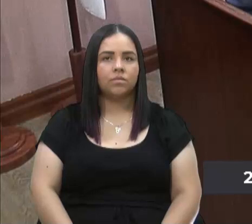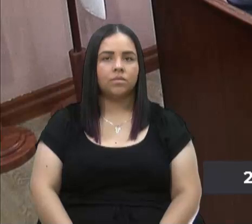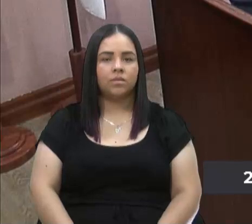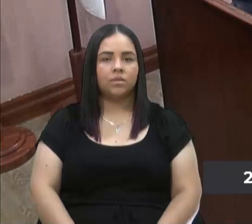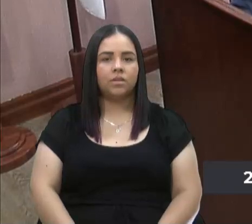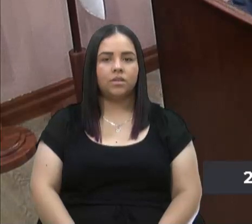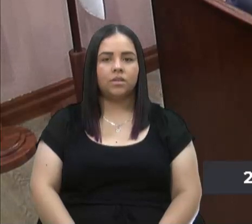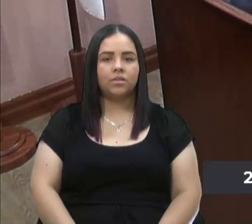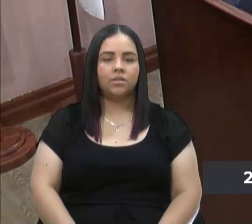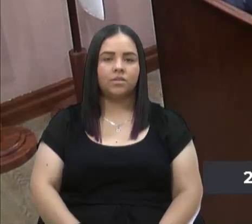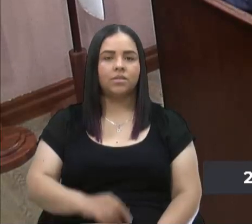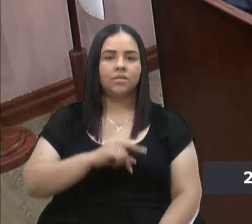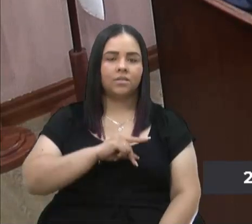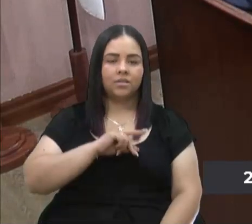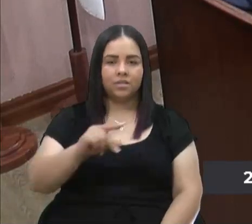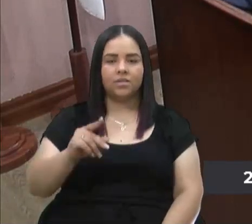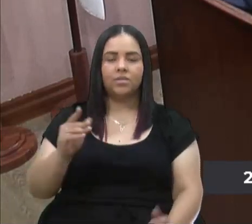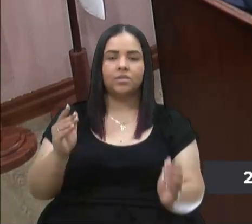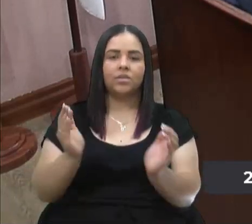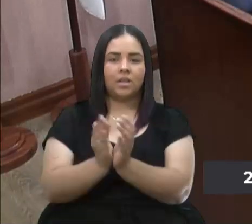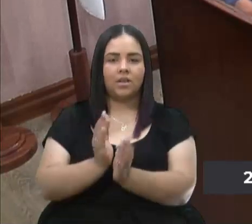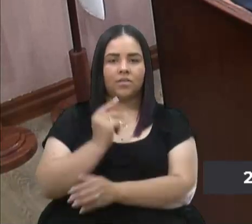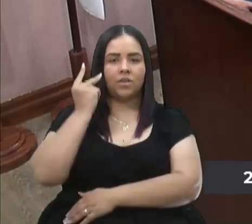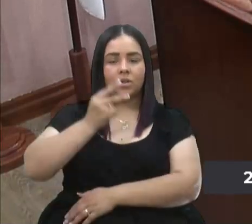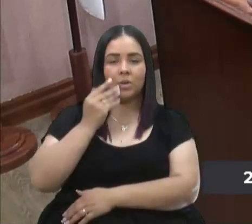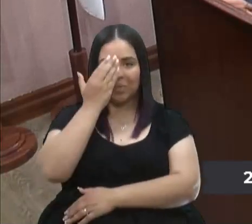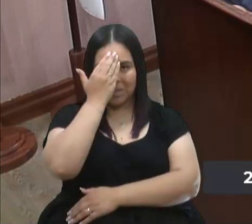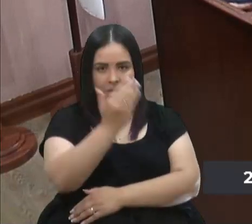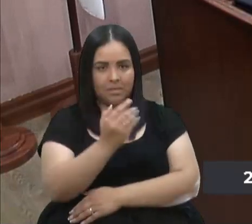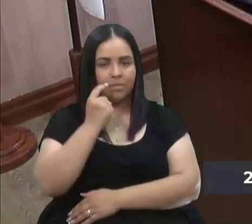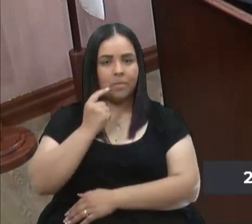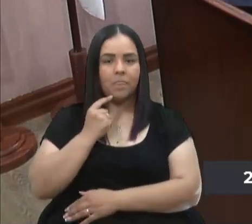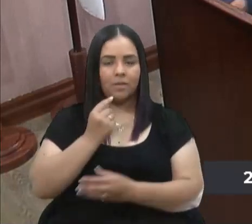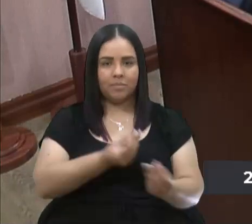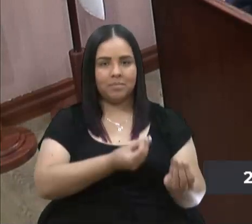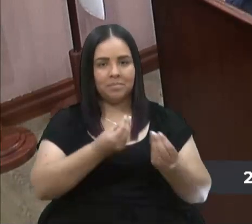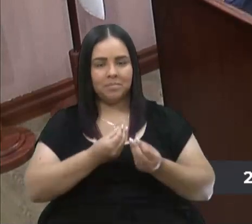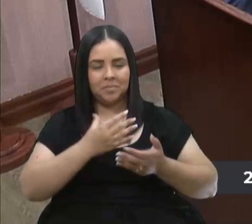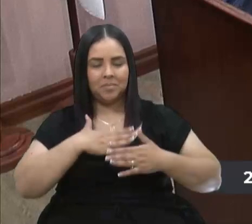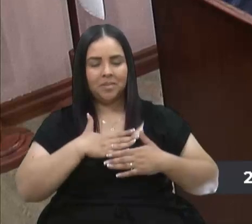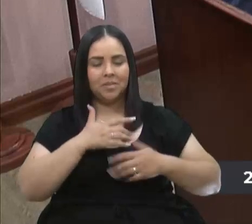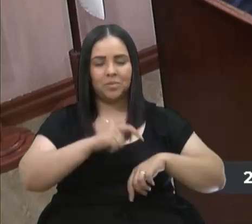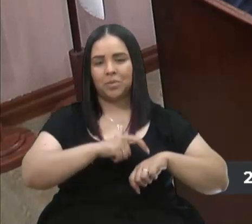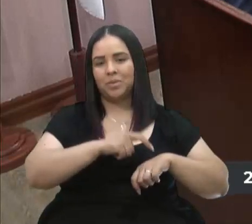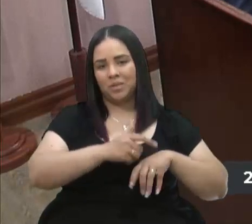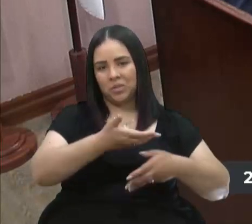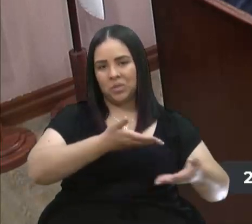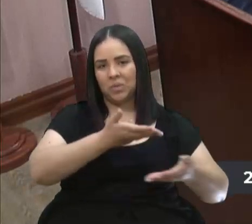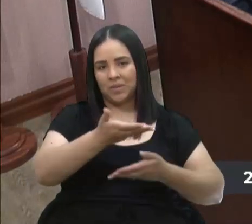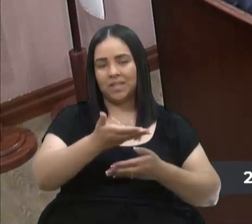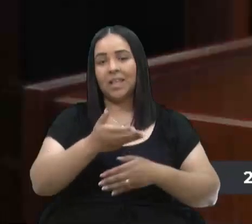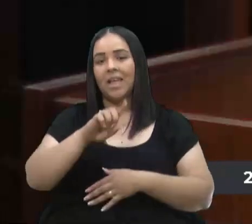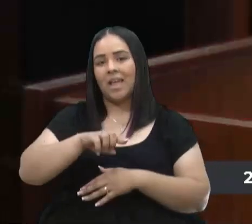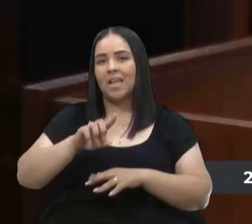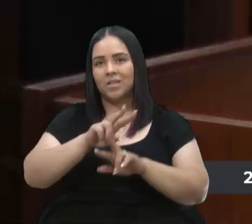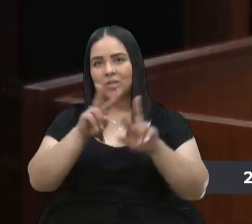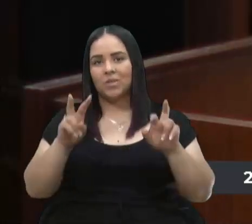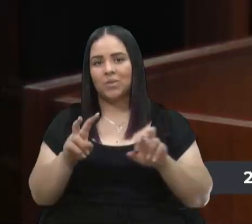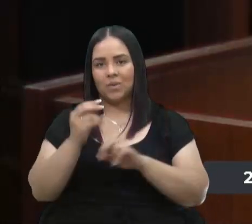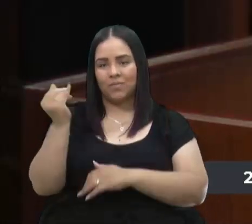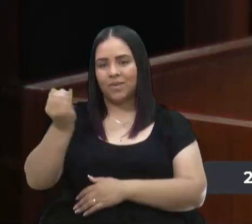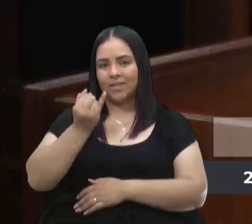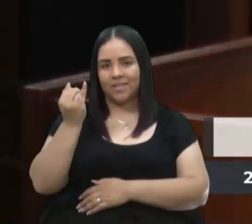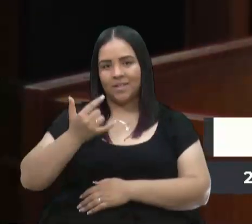Senhora presidente, colegas vereadores, muito obrigada, vereador Petrini, pela troca desse grande expediente. É um assunto importante que nós